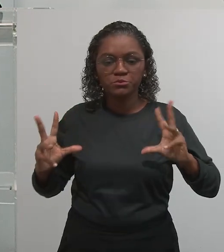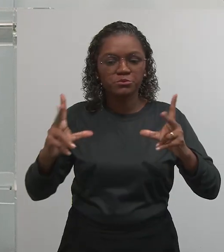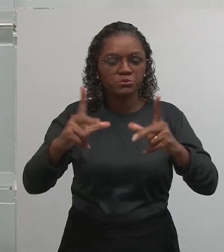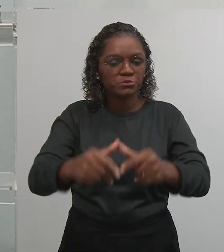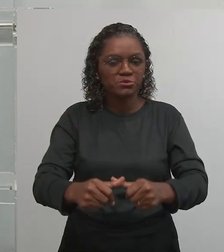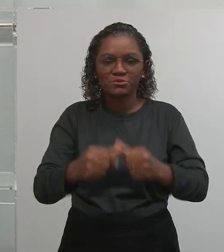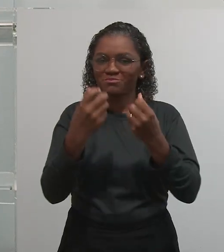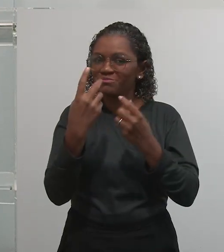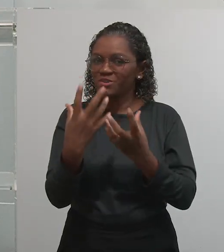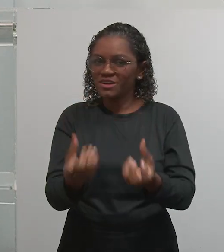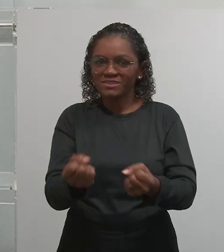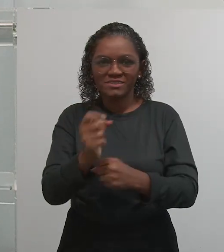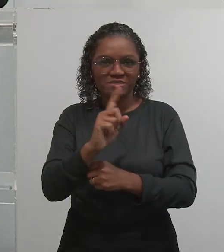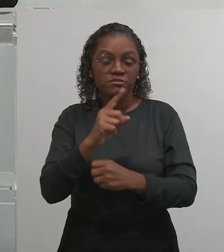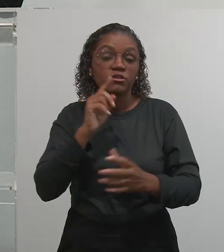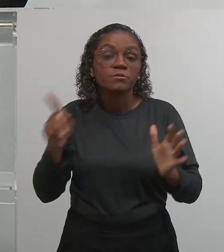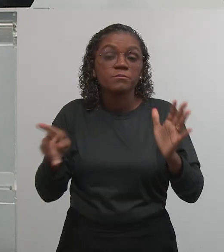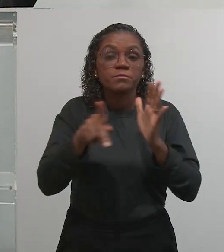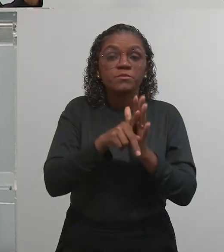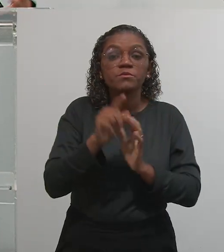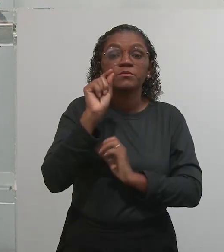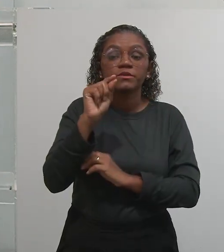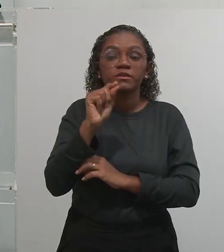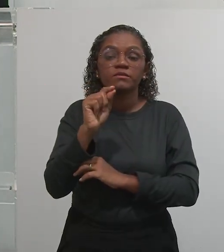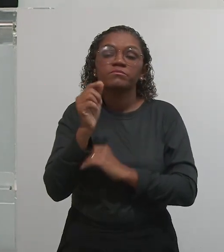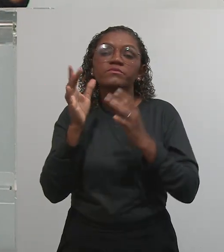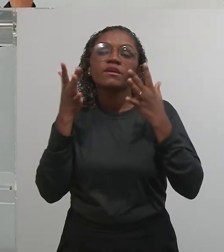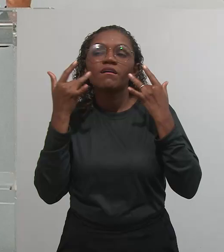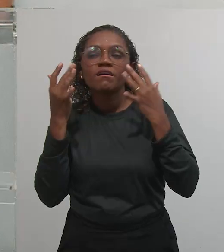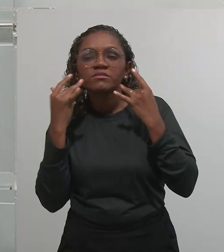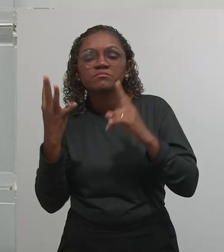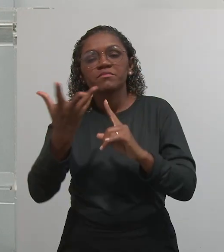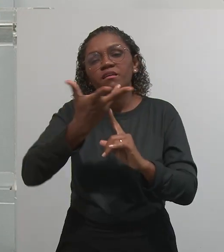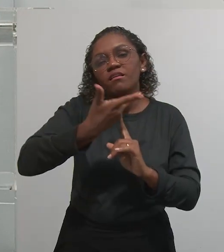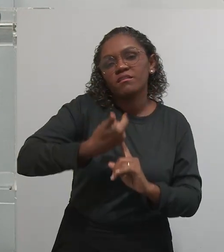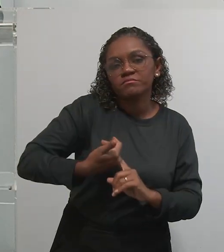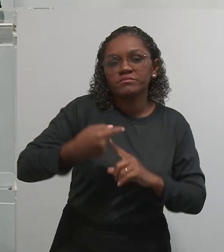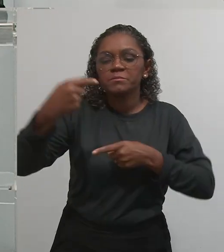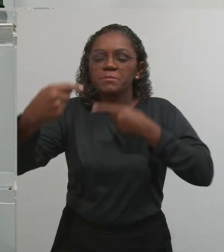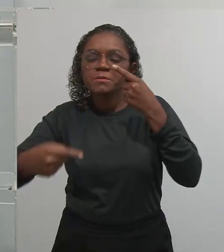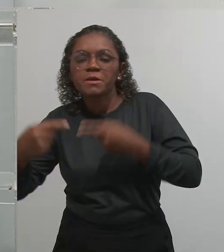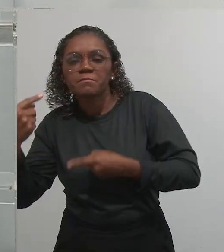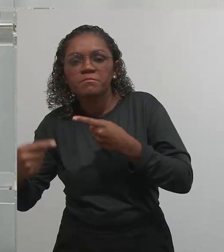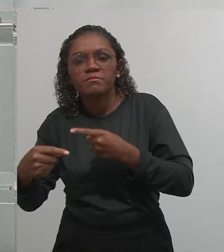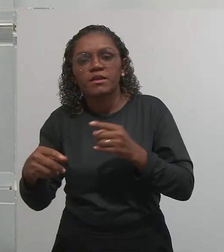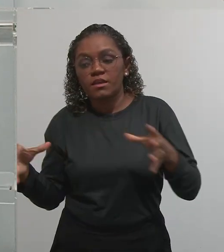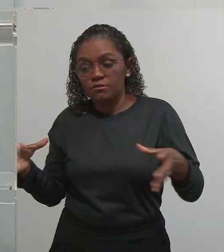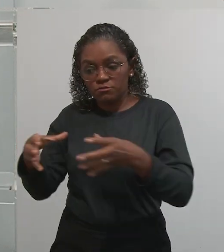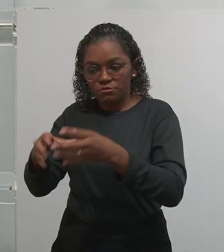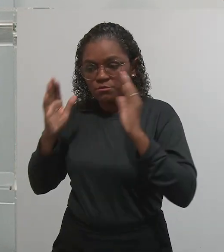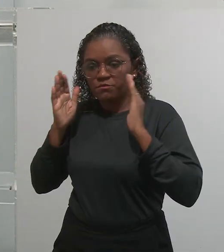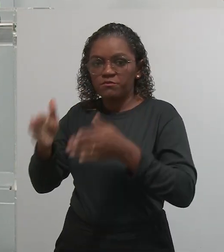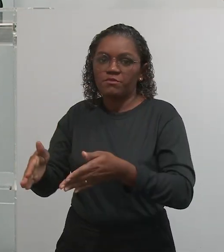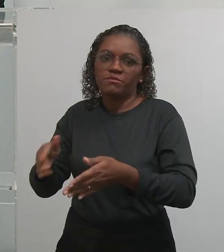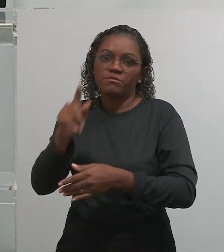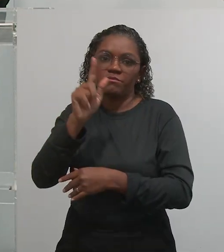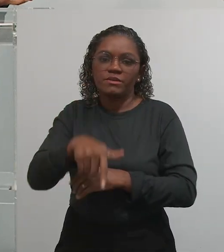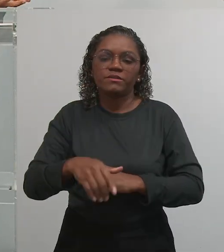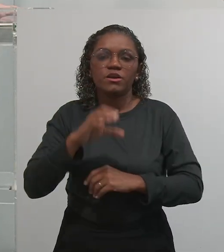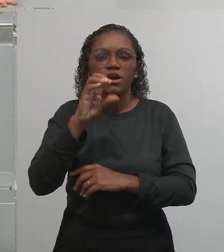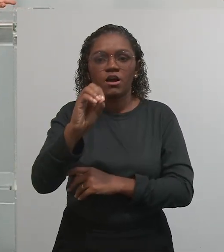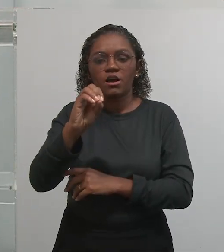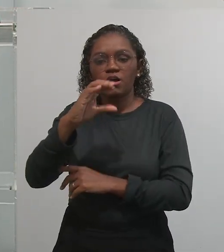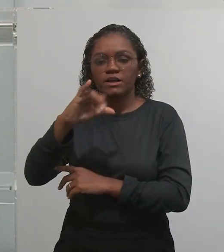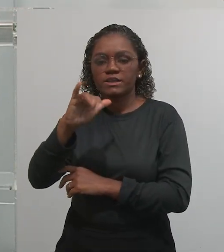era para aqueles que iriam exercer as atividades da arte do diálogo, da política. Então, essa escola era o lugar do